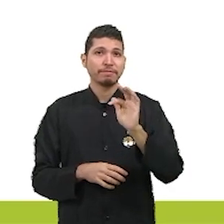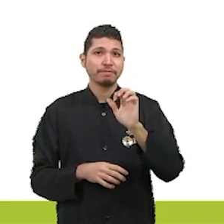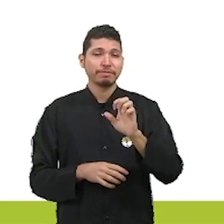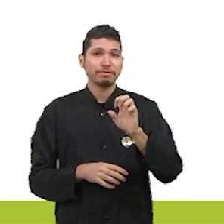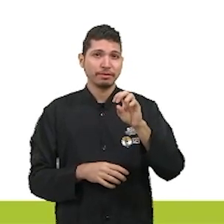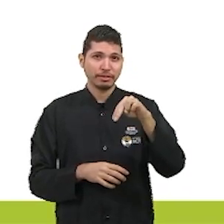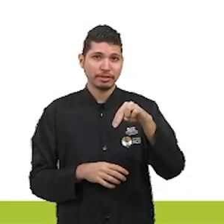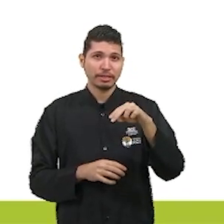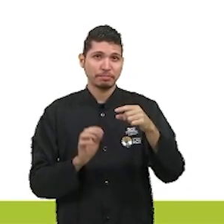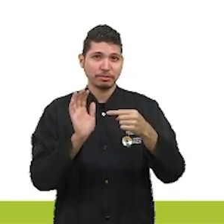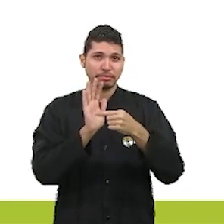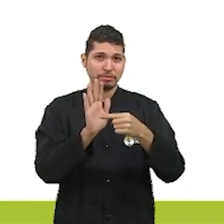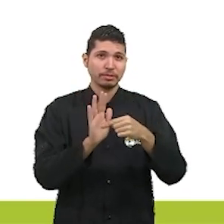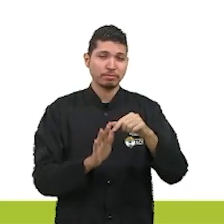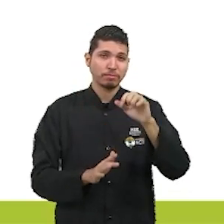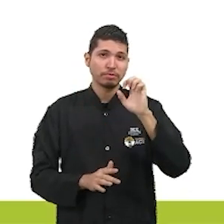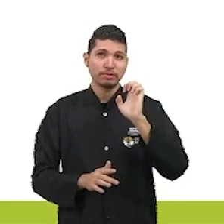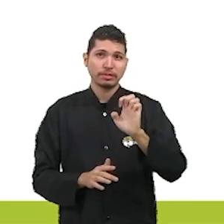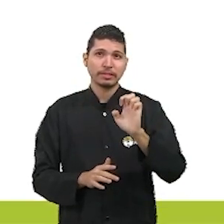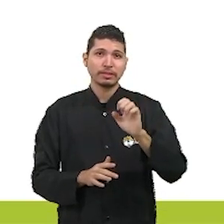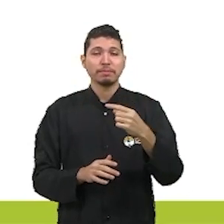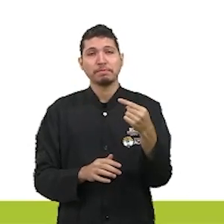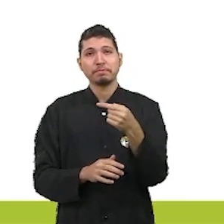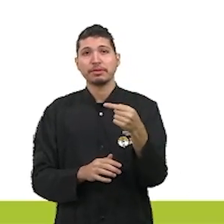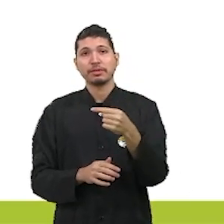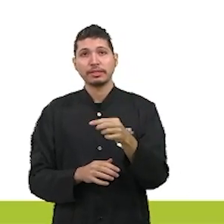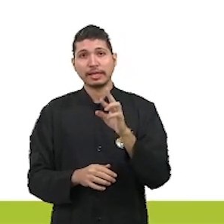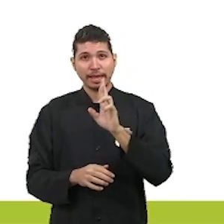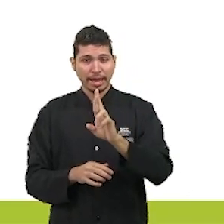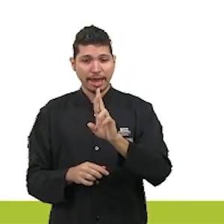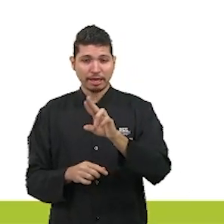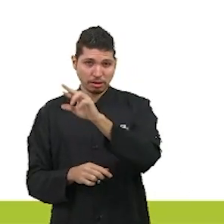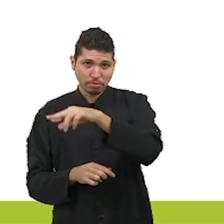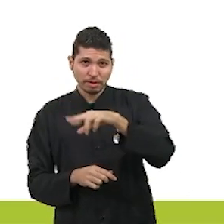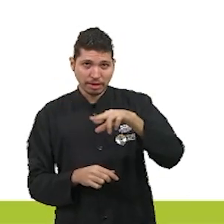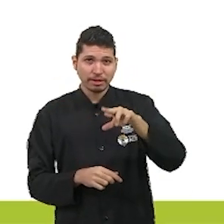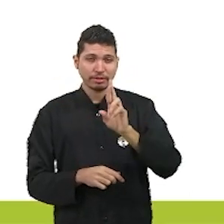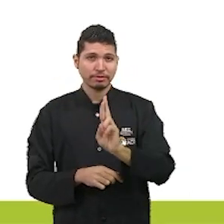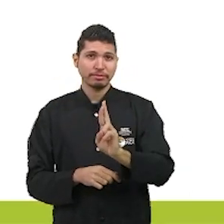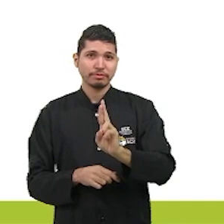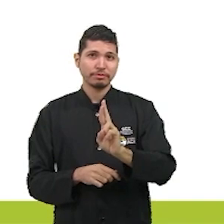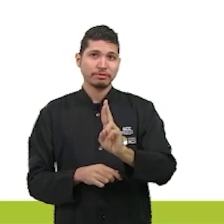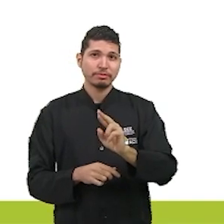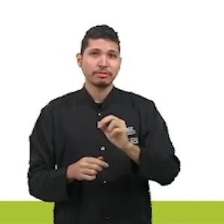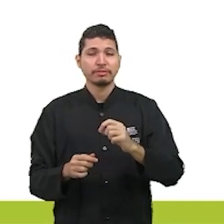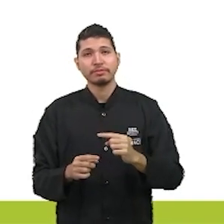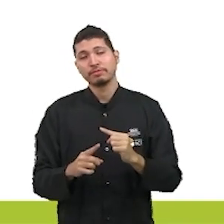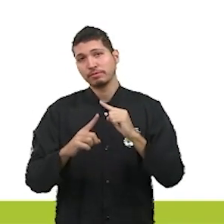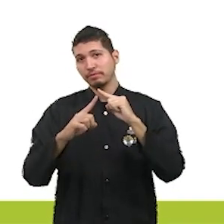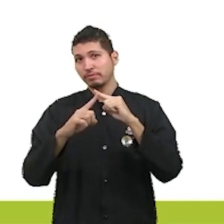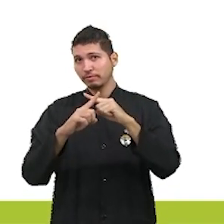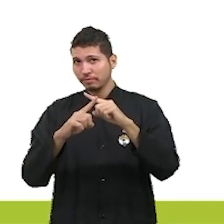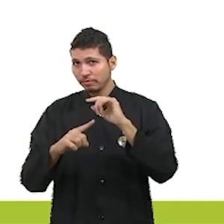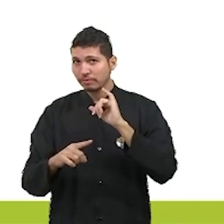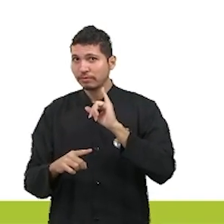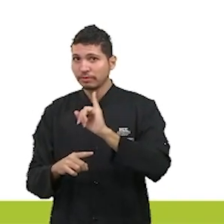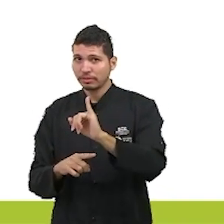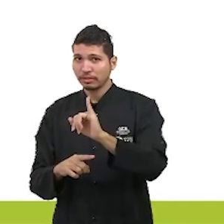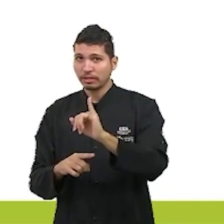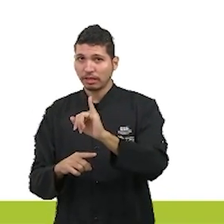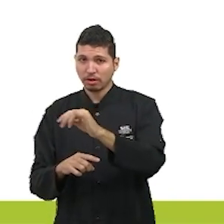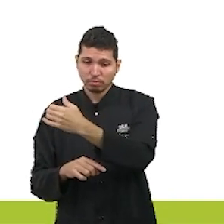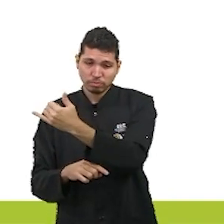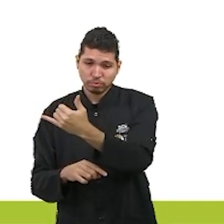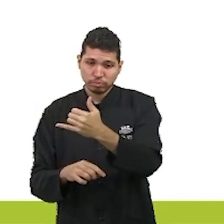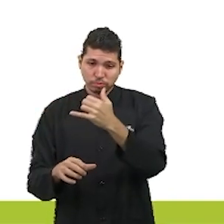E, menos R, que é a minha resistência interna do gerador, vezes I, que é a corrente total do